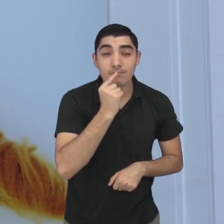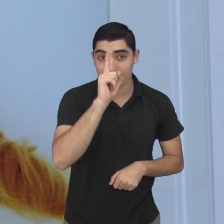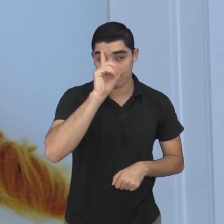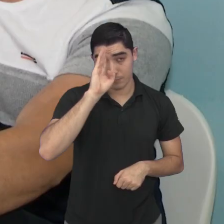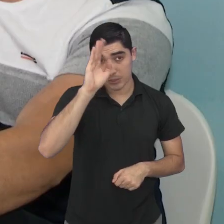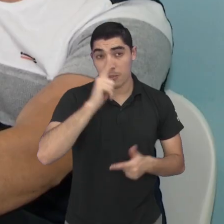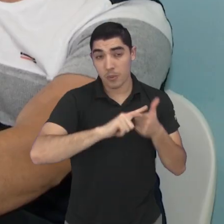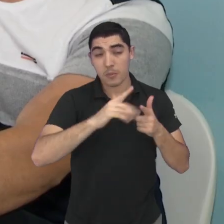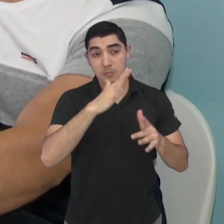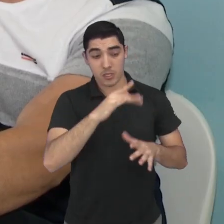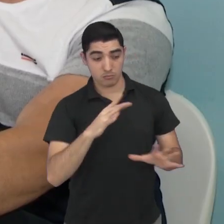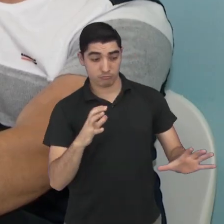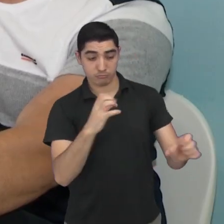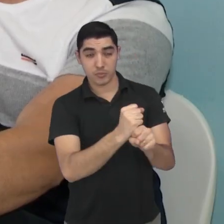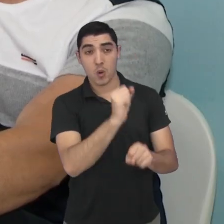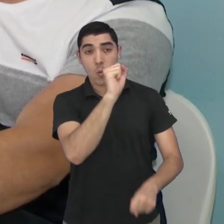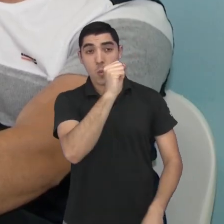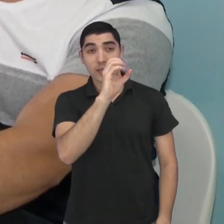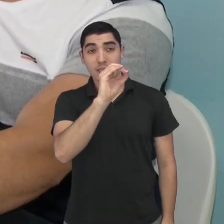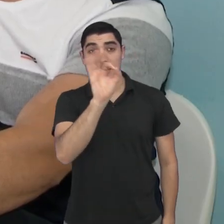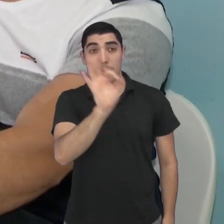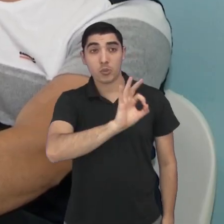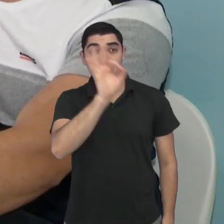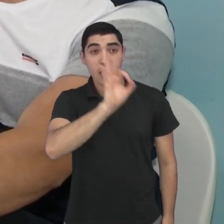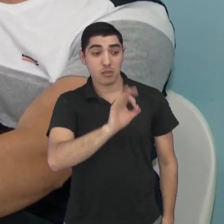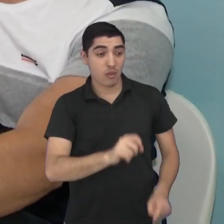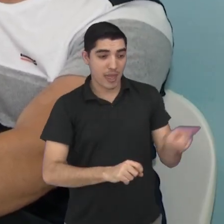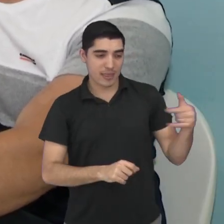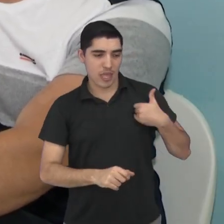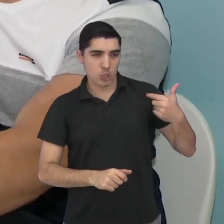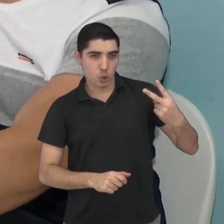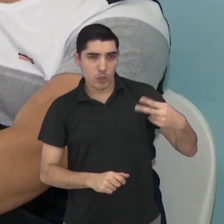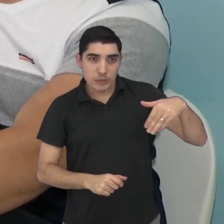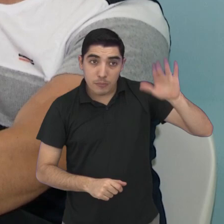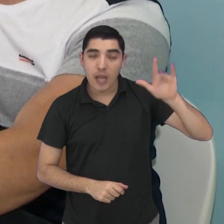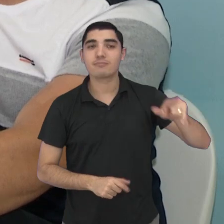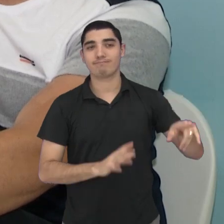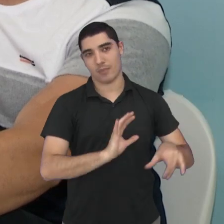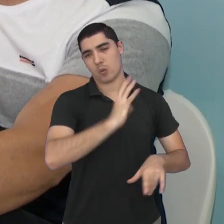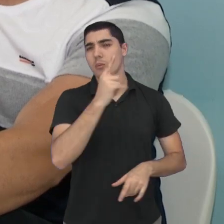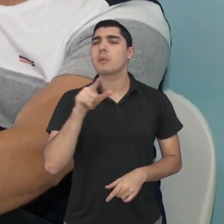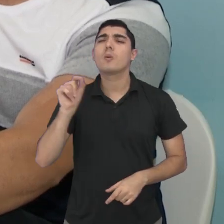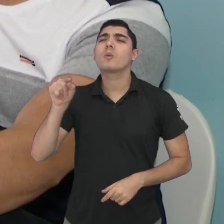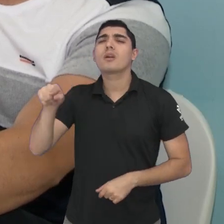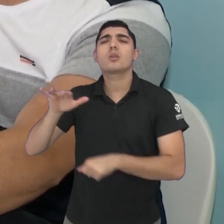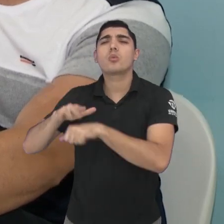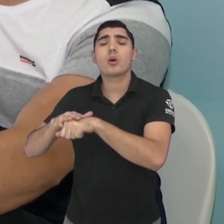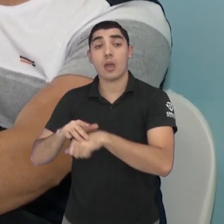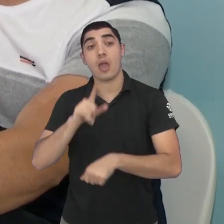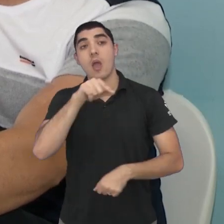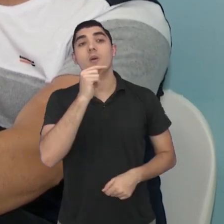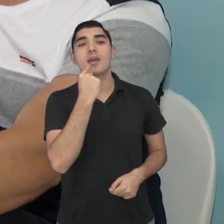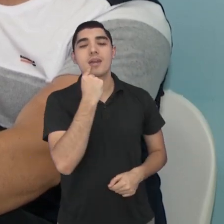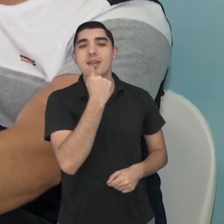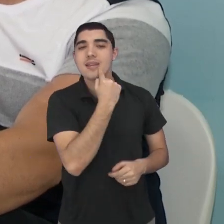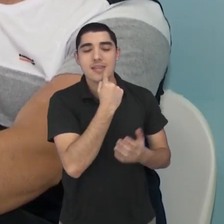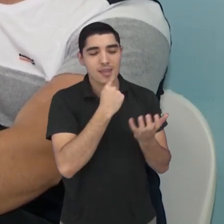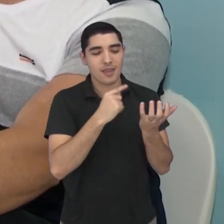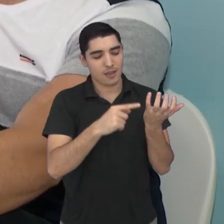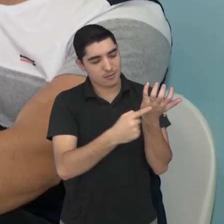praticamente 80% dos animais com mais de 2 anos. O que é esse caso? É a inflamação das